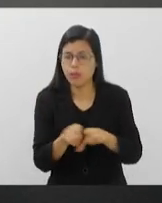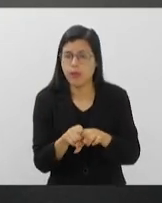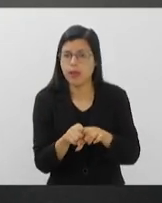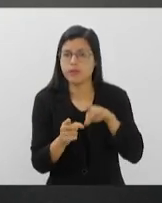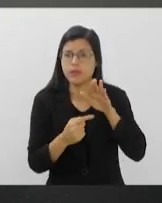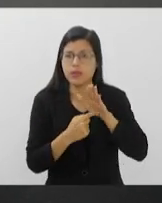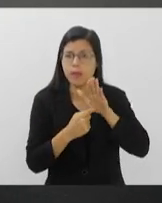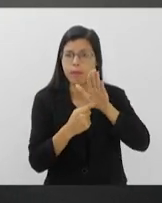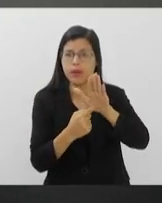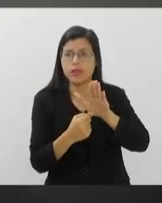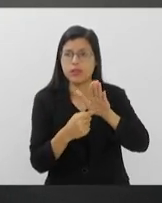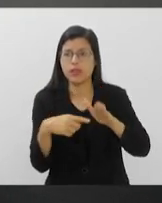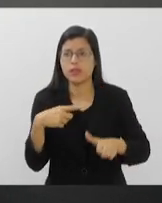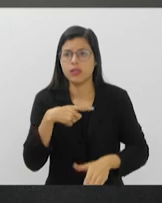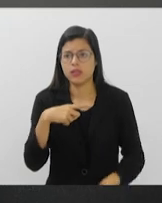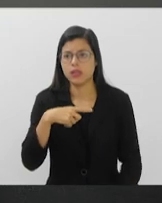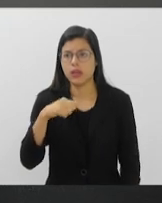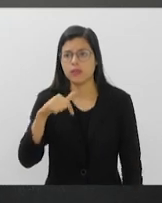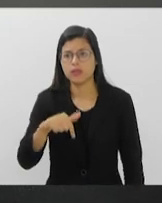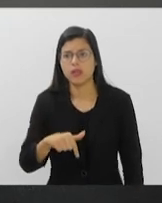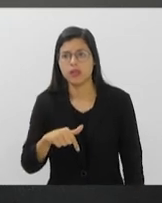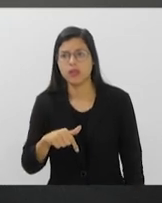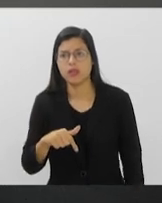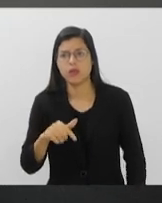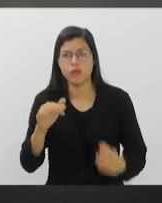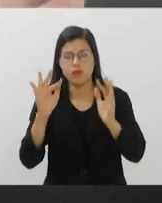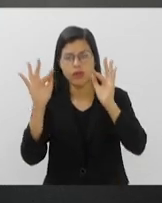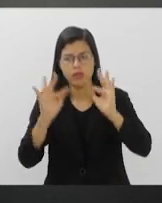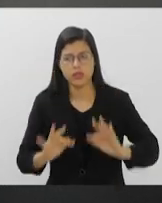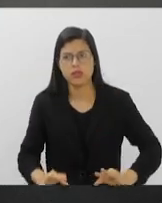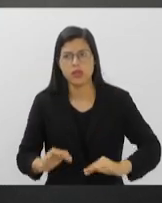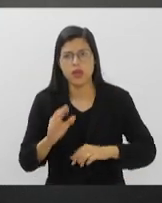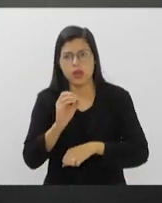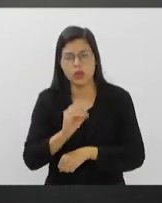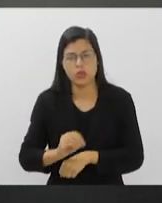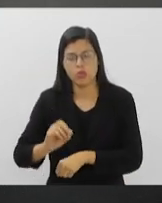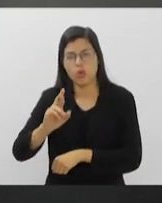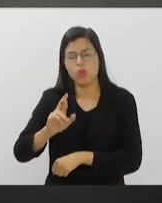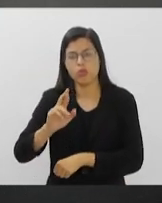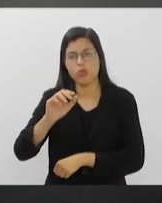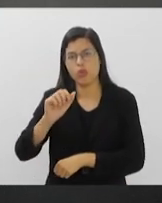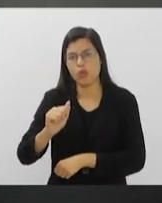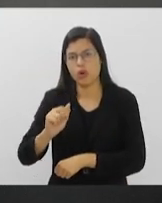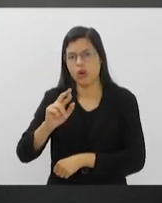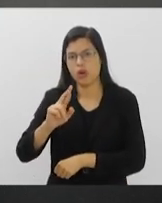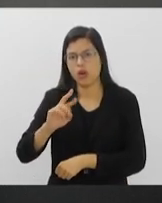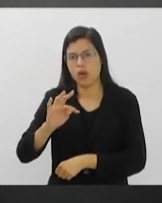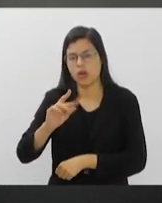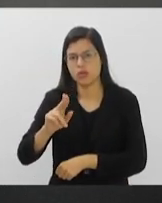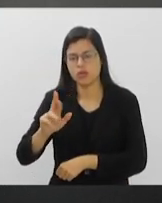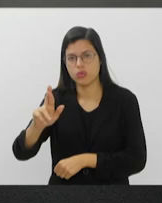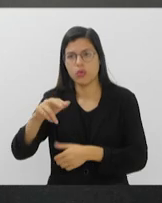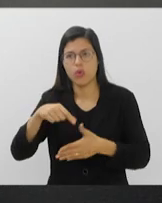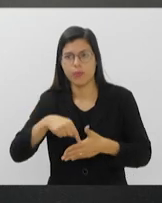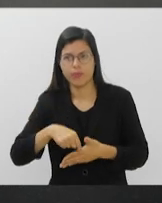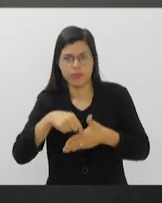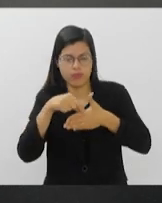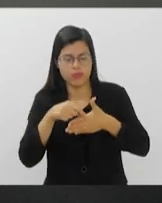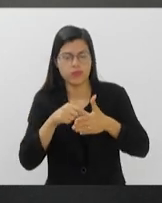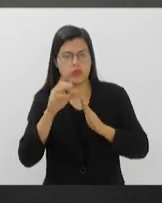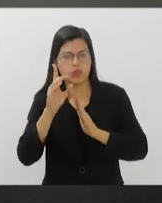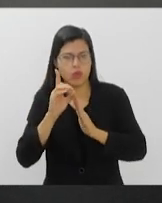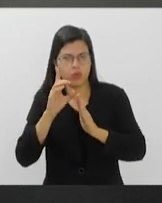instrumentos temos aqui hoje com muita felicidade também Dr Artur que Preside o Conselho Estadual dos Direitos da Criança e